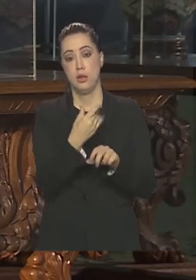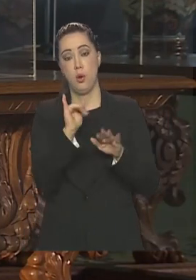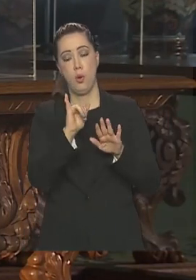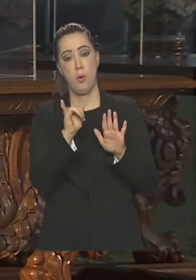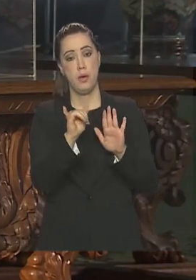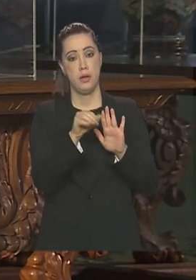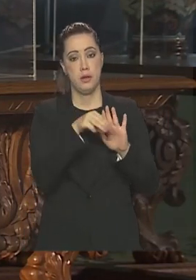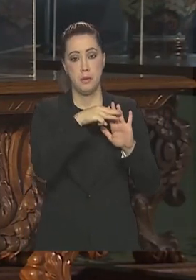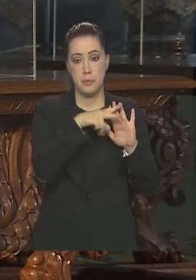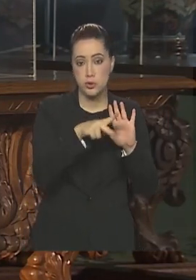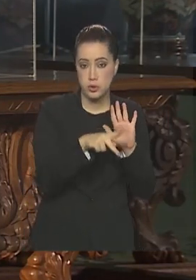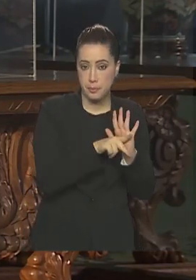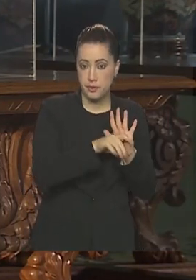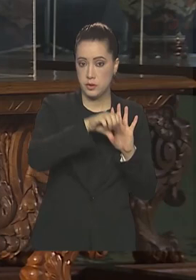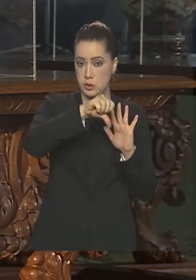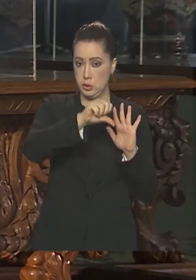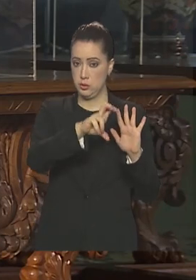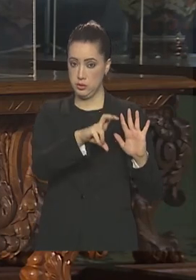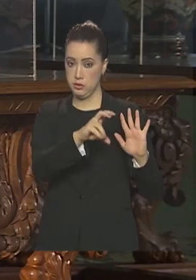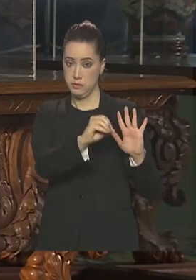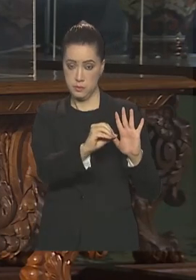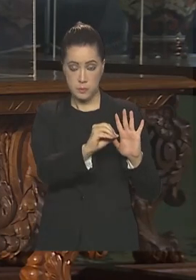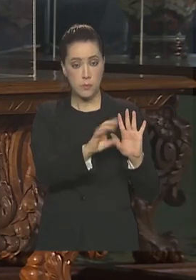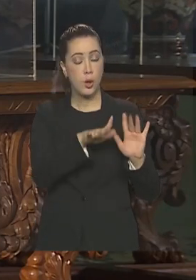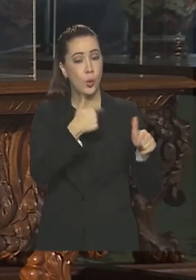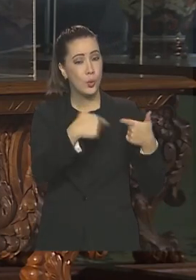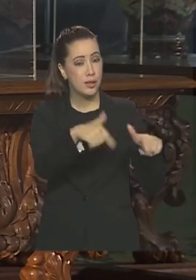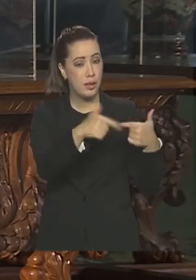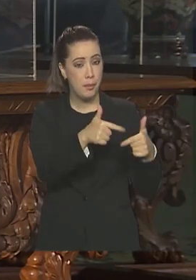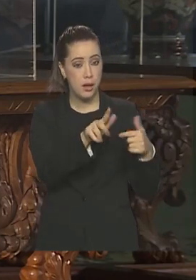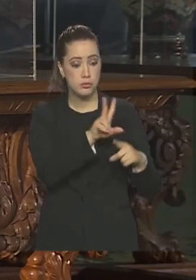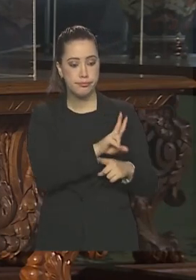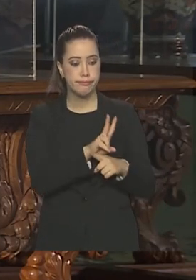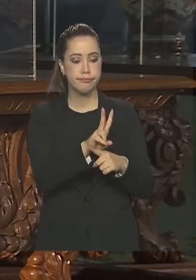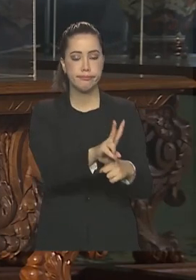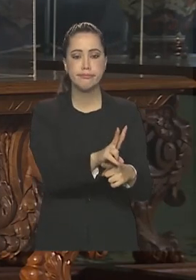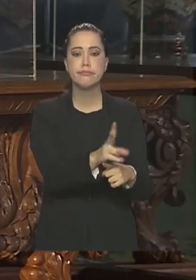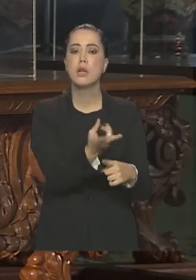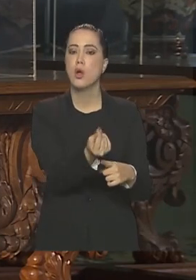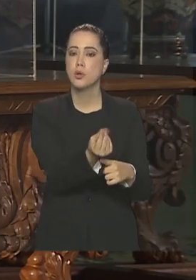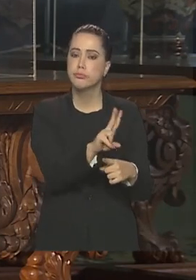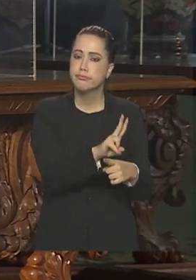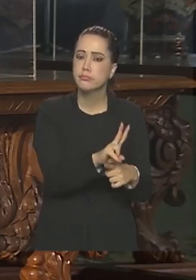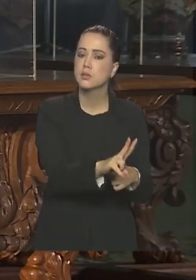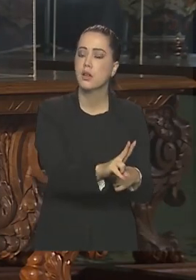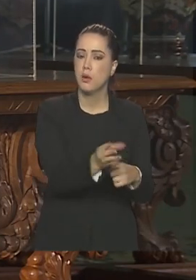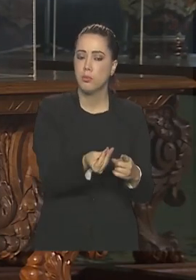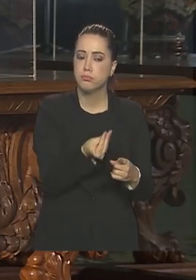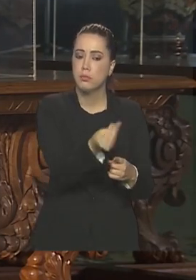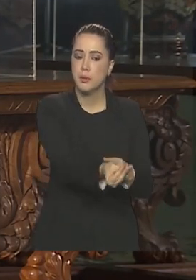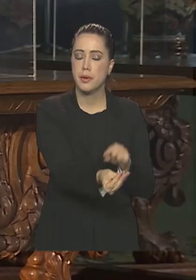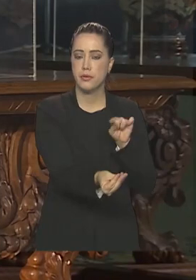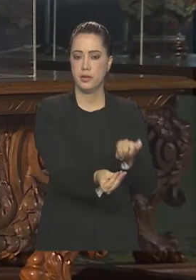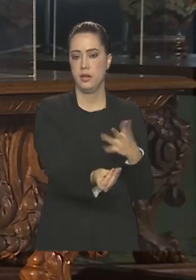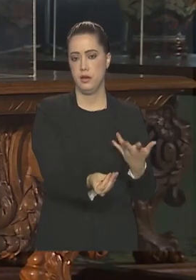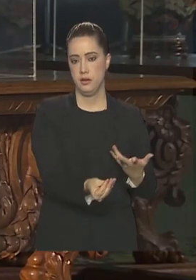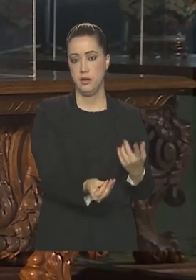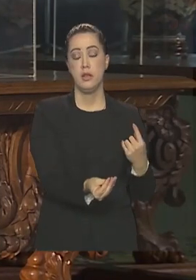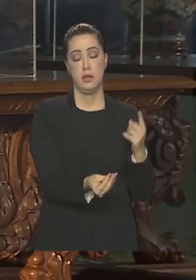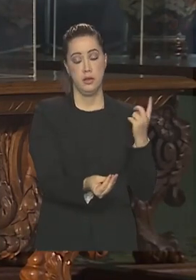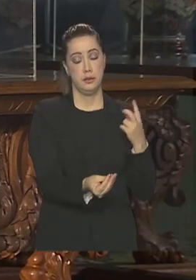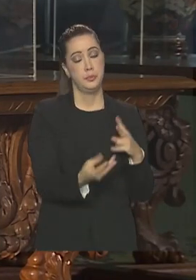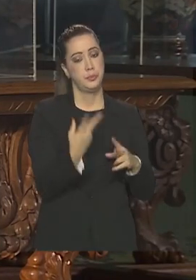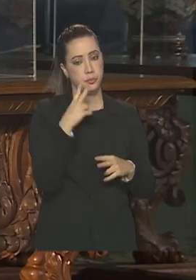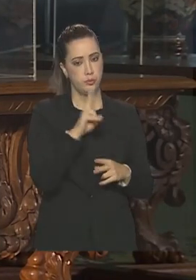provisória 950, uma operação de crédito para injetar recursos no setor, que nós denominamos de conta